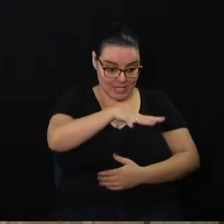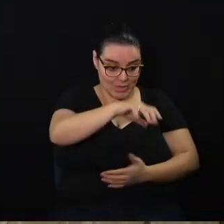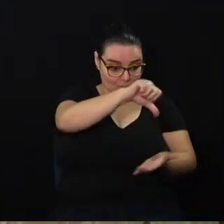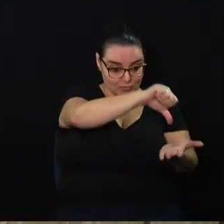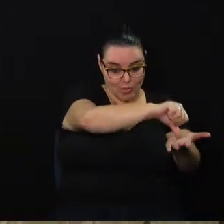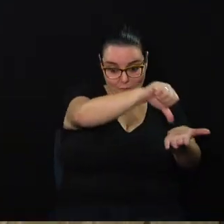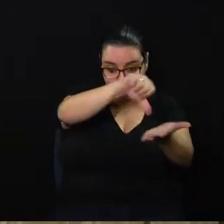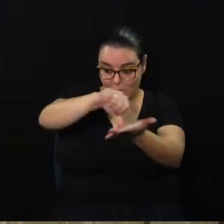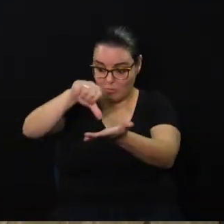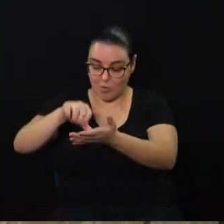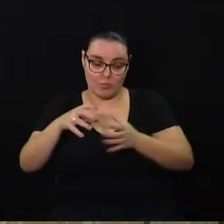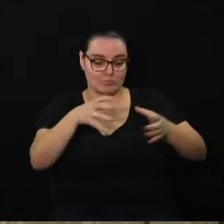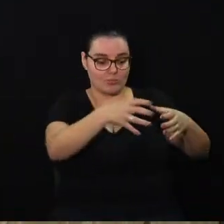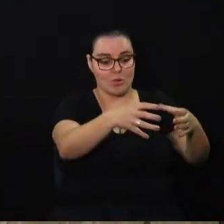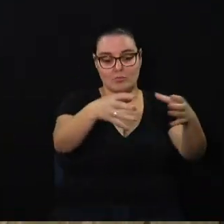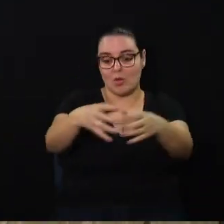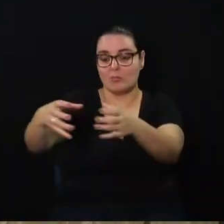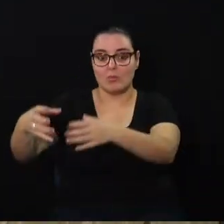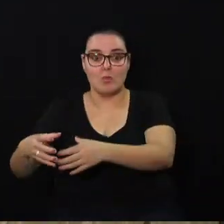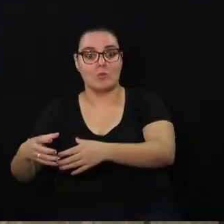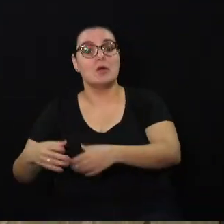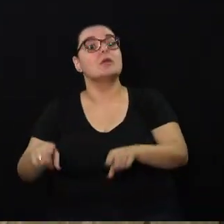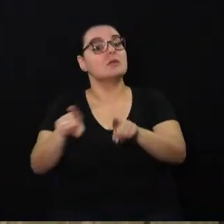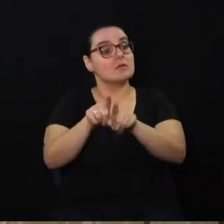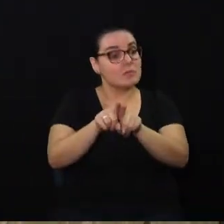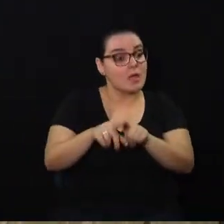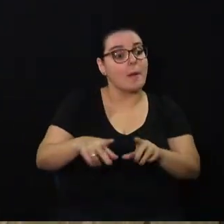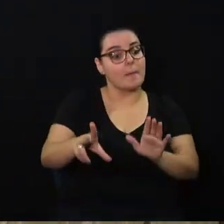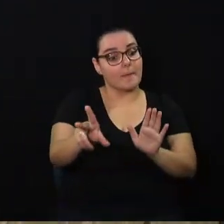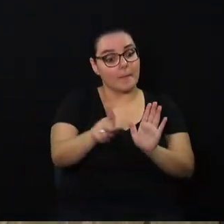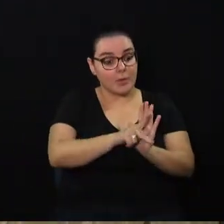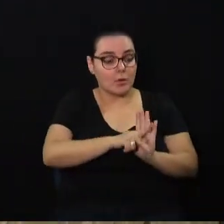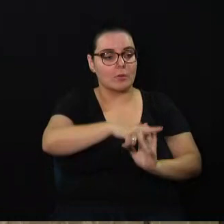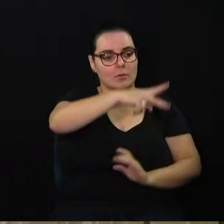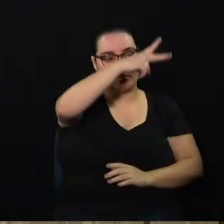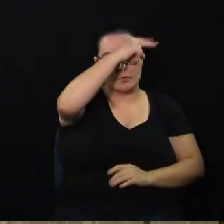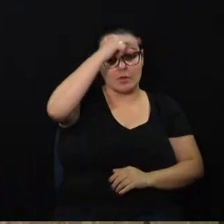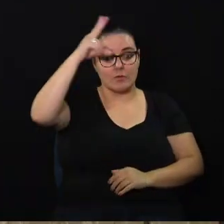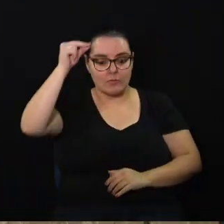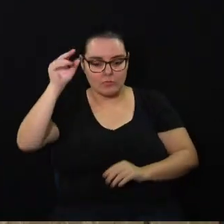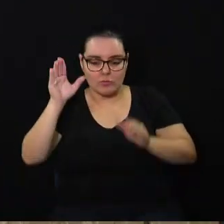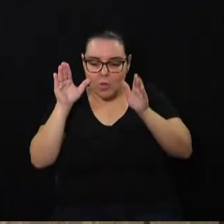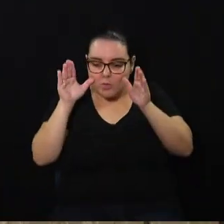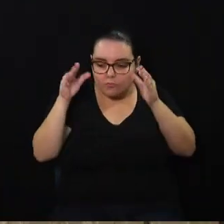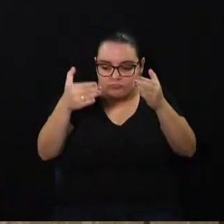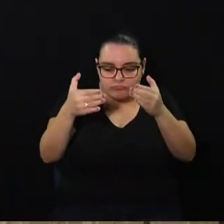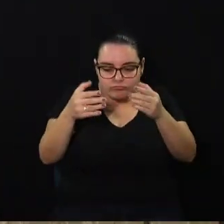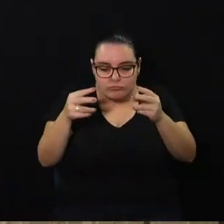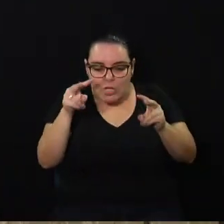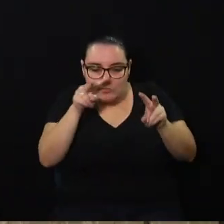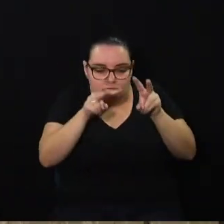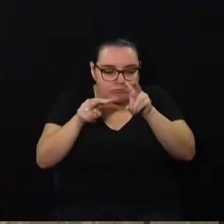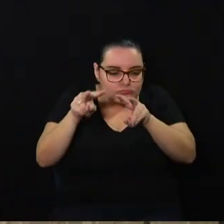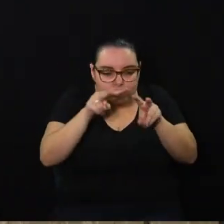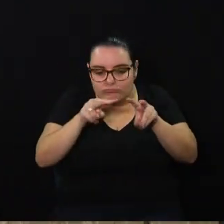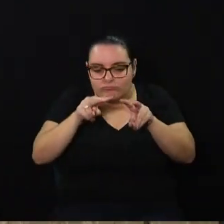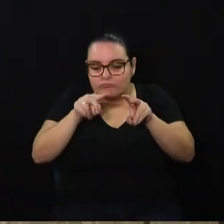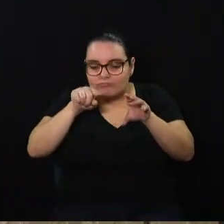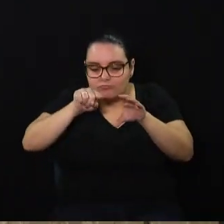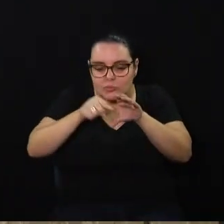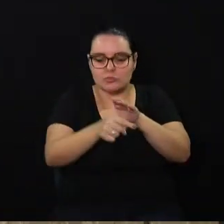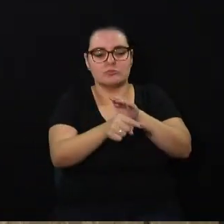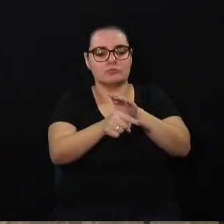inclusive da própria prefeitura voltados para olhar com cuidado com atenção que merece